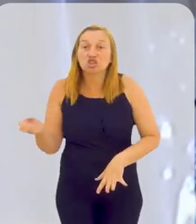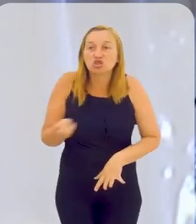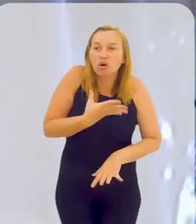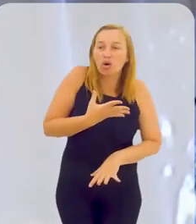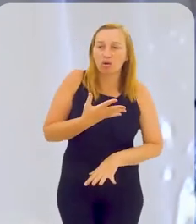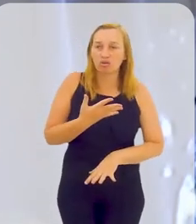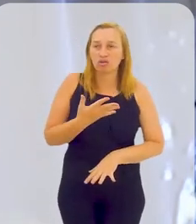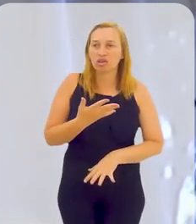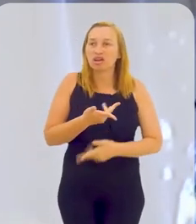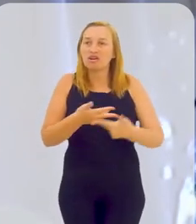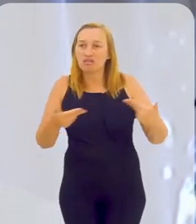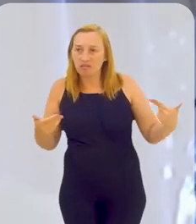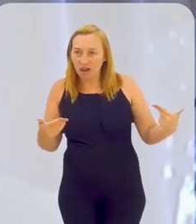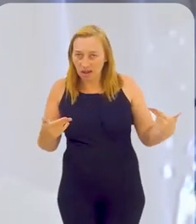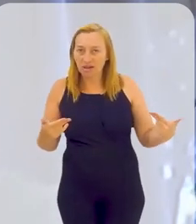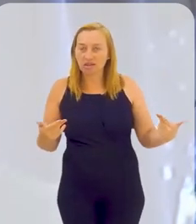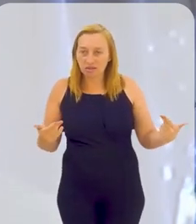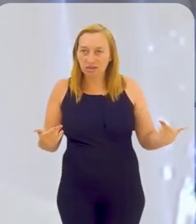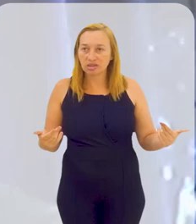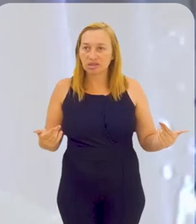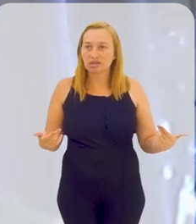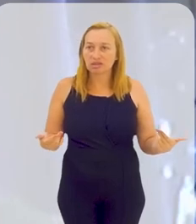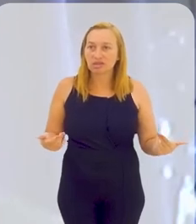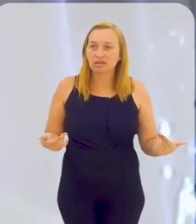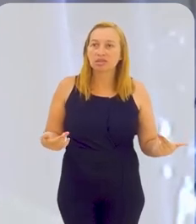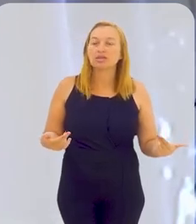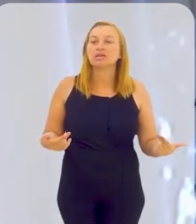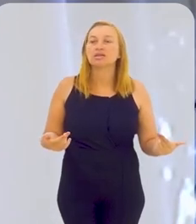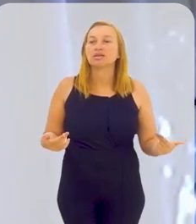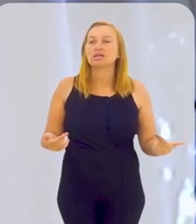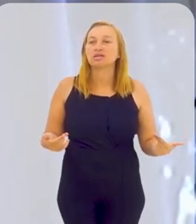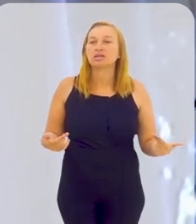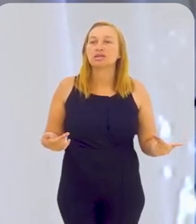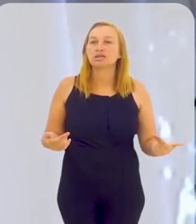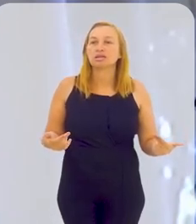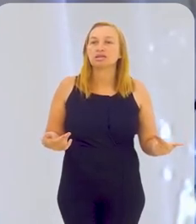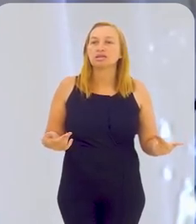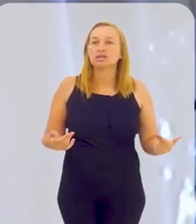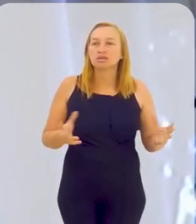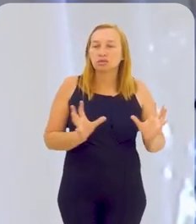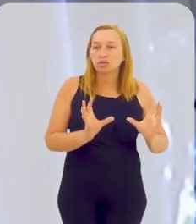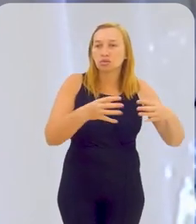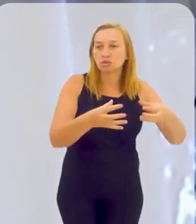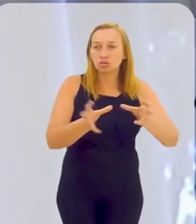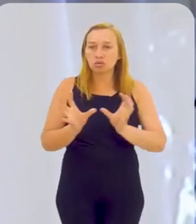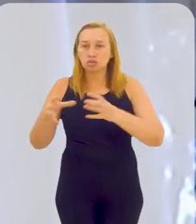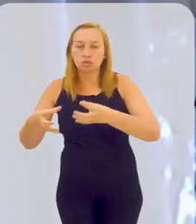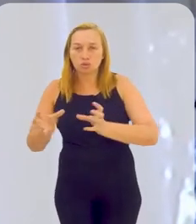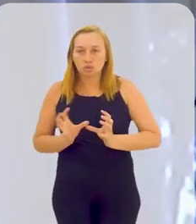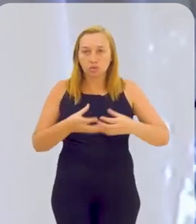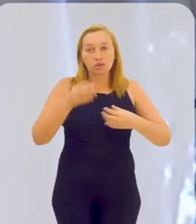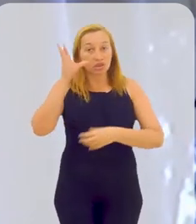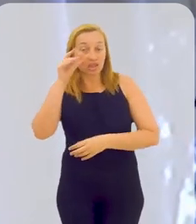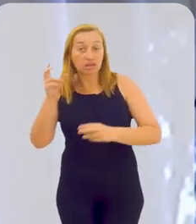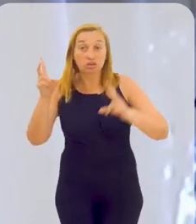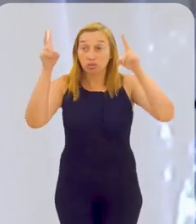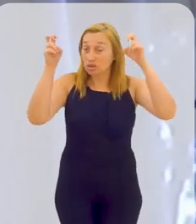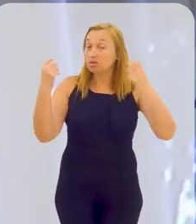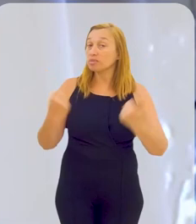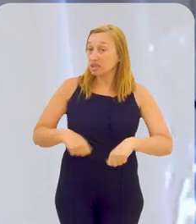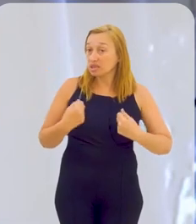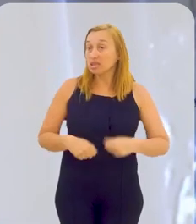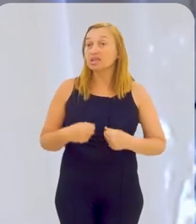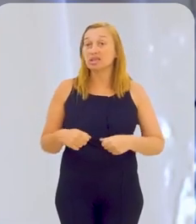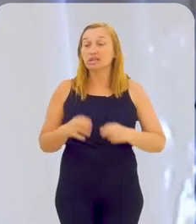modernosa, vamos dizer assim. São vários stakeholders, né? São vários entes partícipes interessados sobre um tema